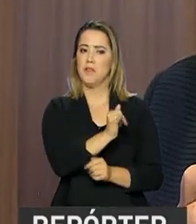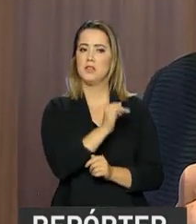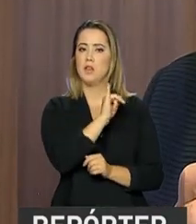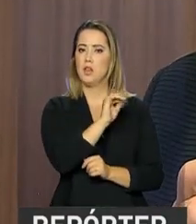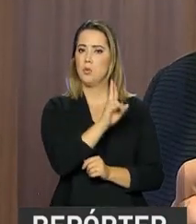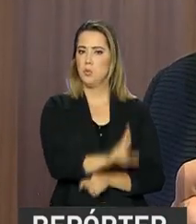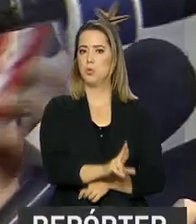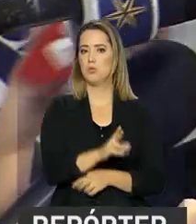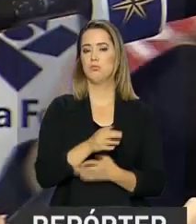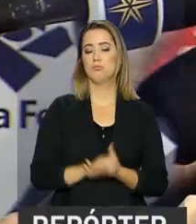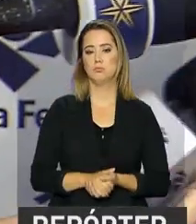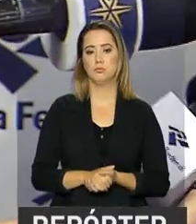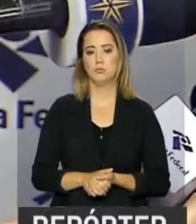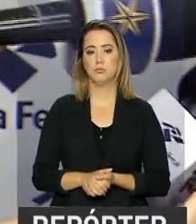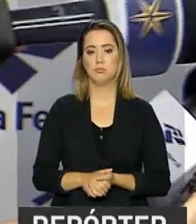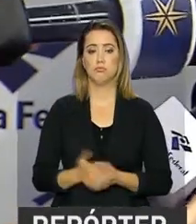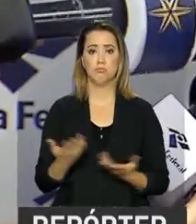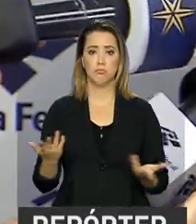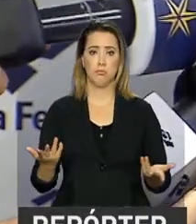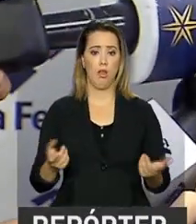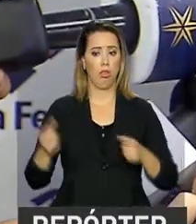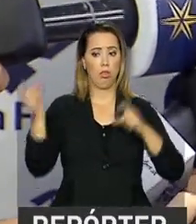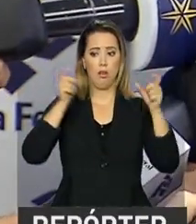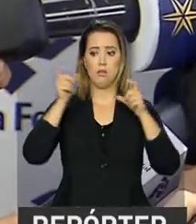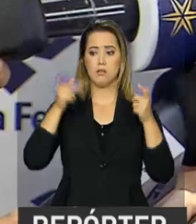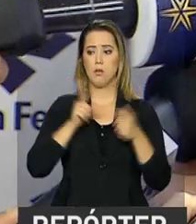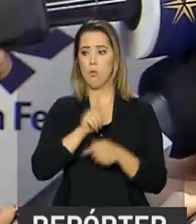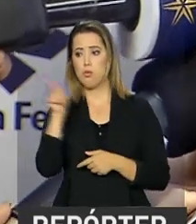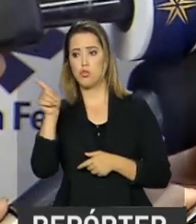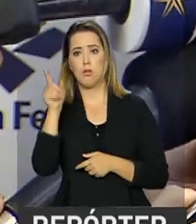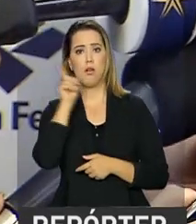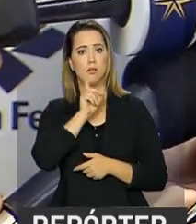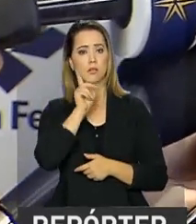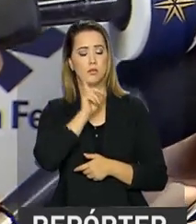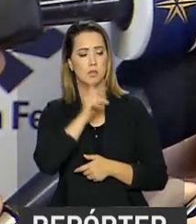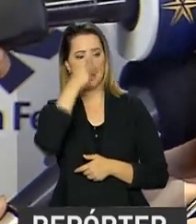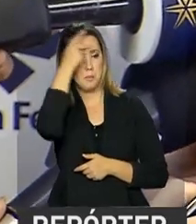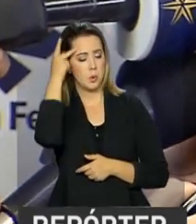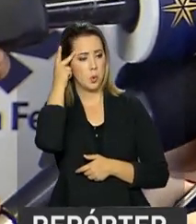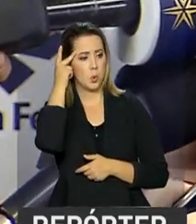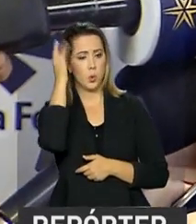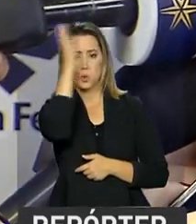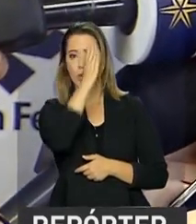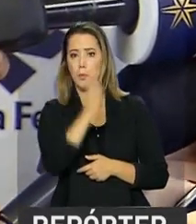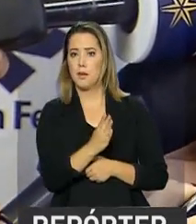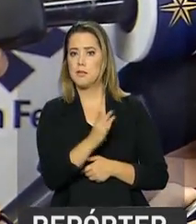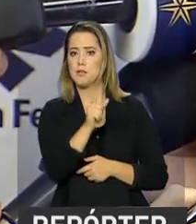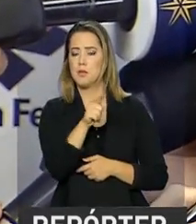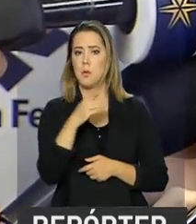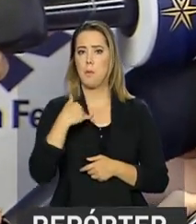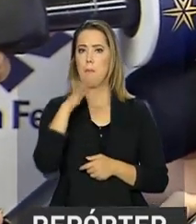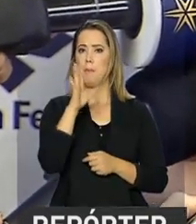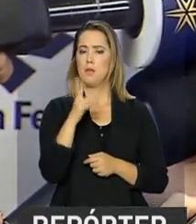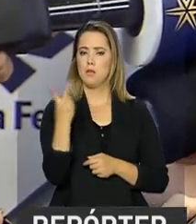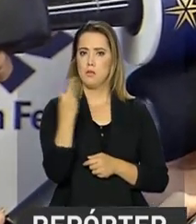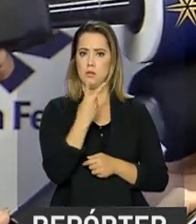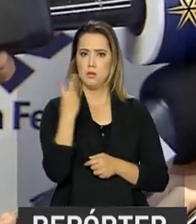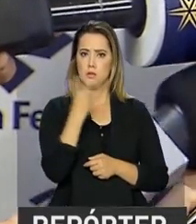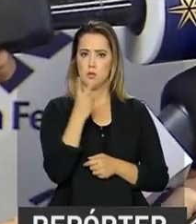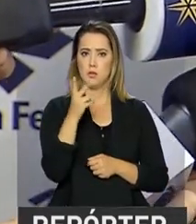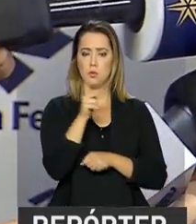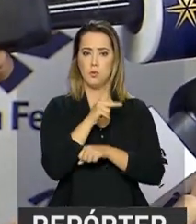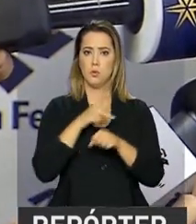impulso de renda chama atenção até dos Americanos que os brasileiros são os que e embora sejam o segundo